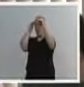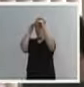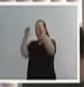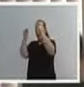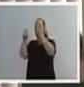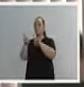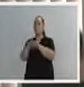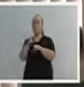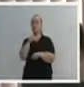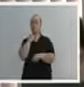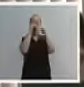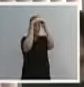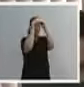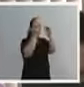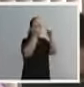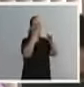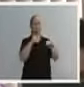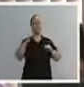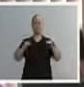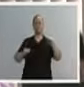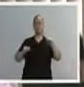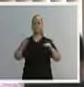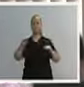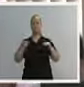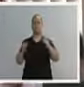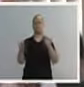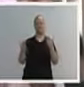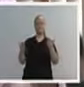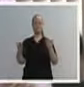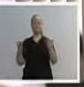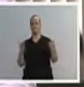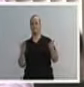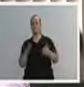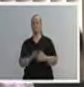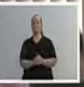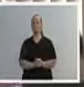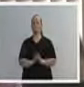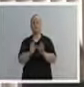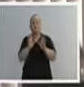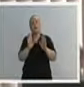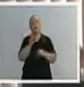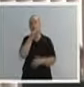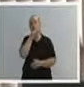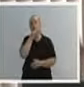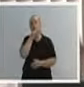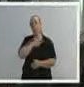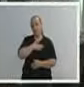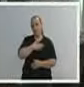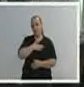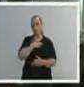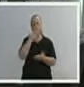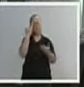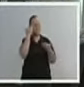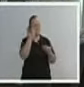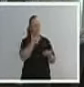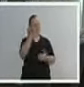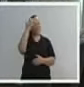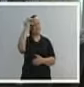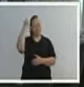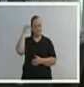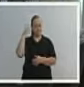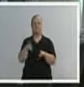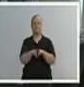rato. Aí a gente encontra o equilíbrio que a sociedade precisa. A minha modesta opinião, vereador. Muito obrigado, Marcos. vereador Ivan Nats, também a Vossa Excelência,